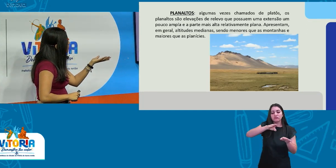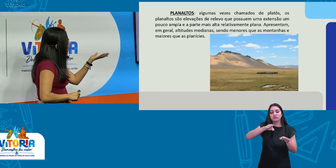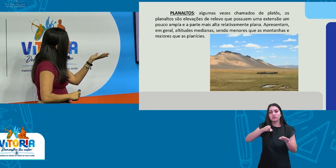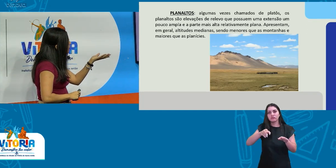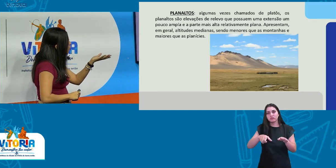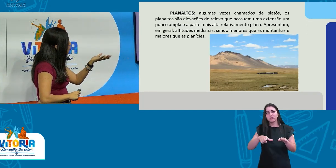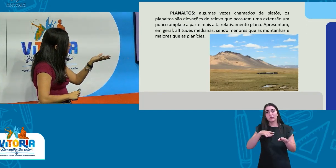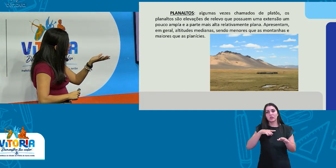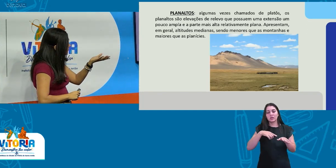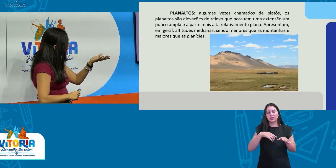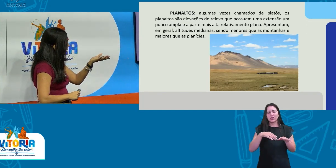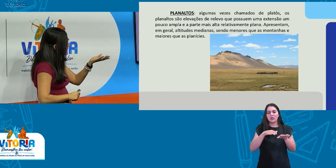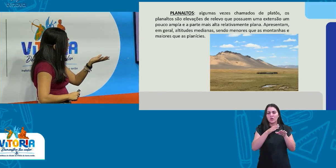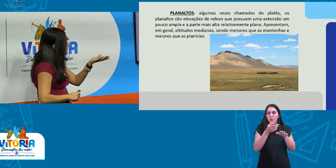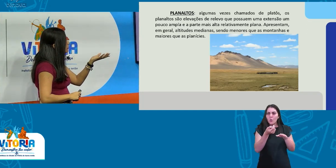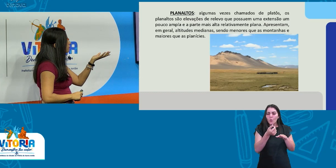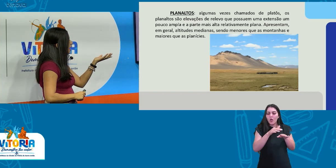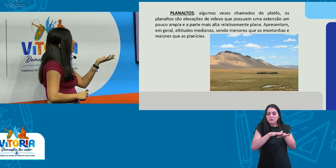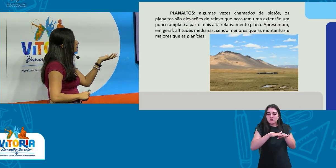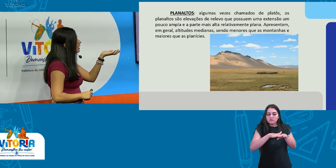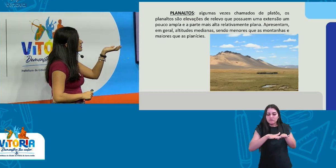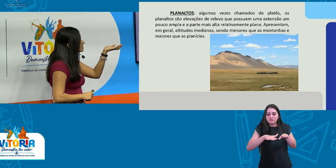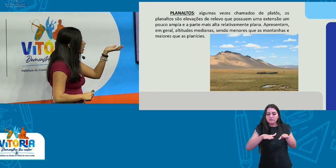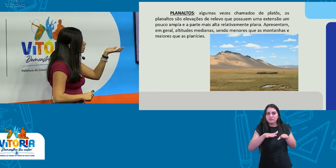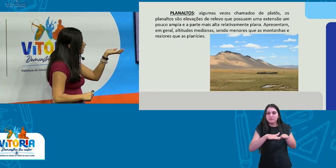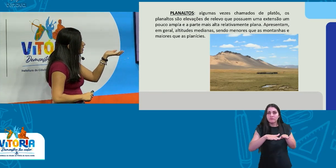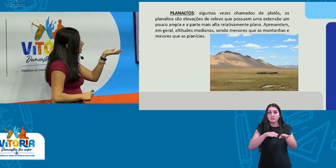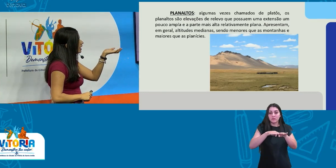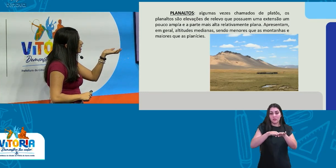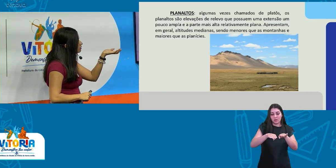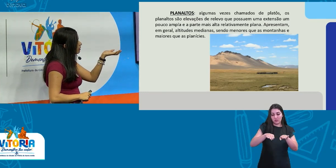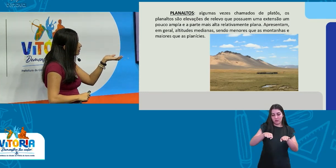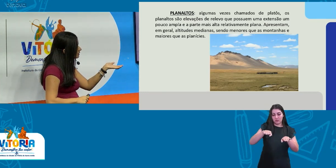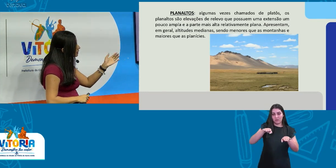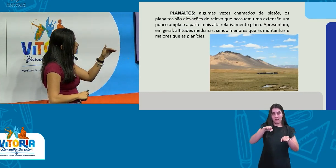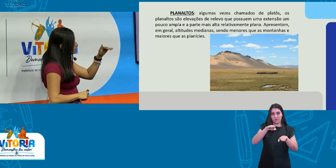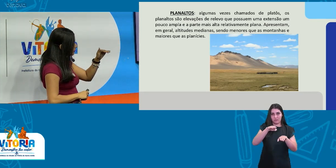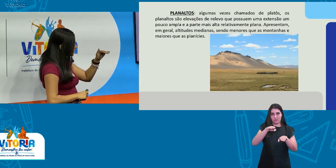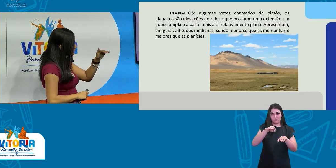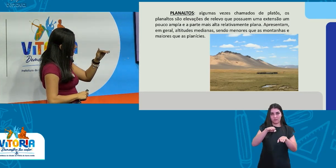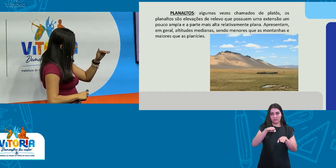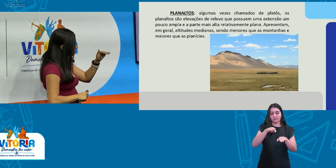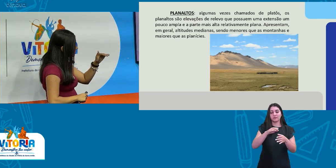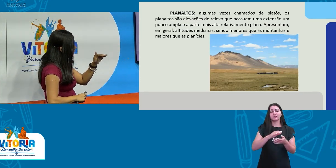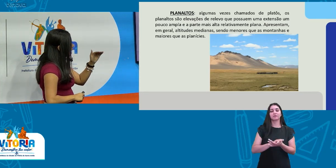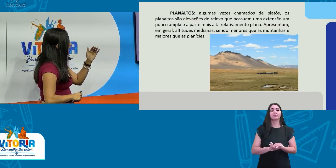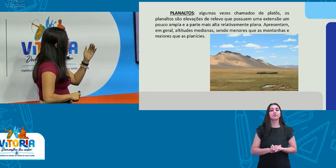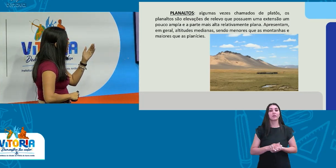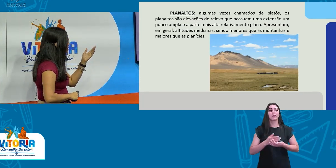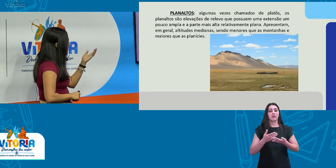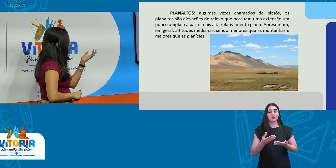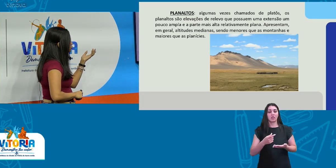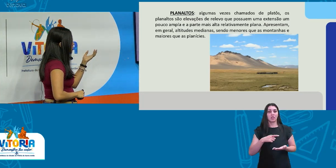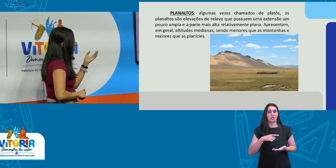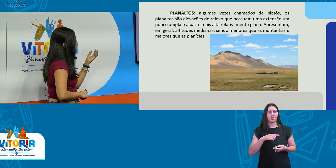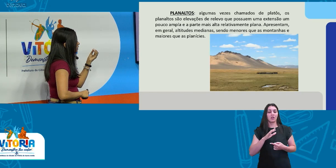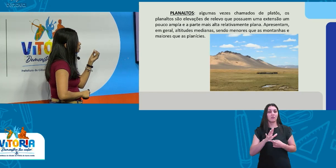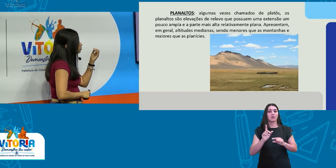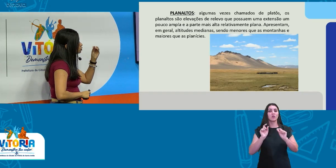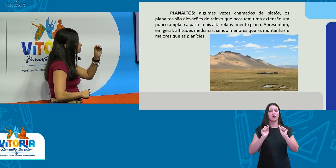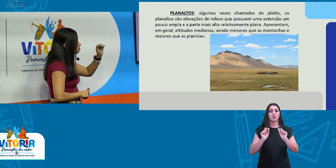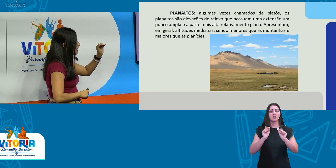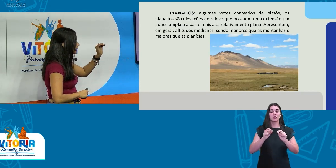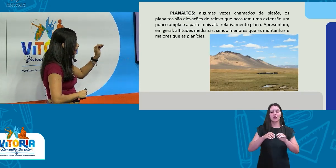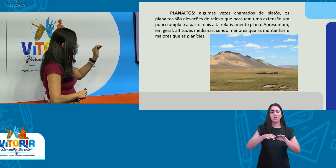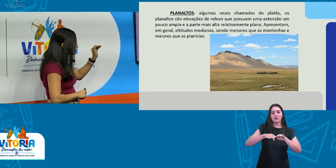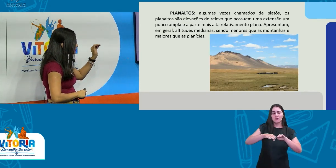extensão um pouco ampla e parte mais alta relativamente plana. Apresentam, em geral,